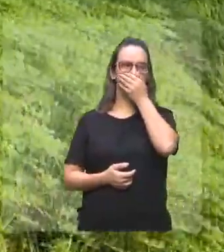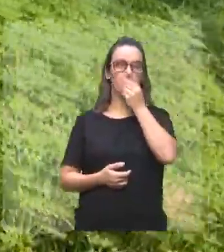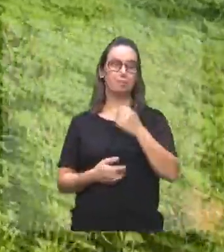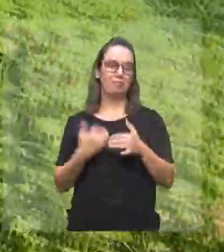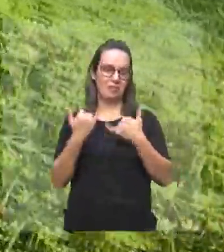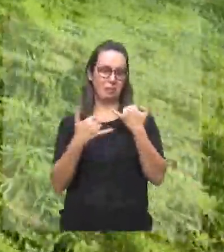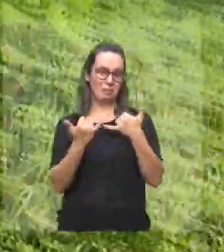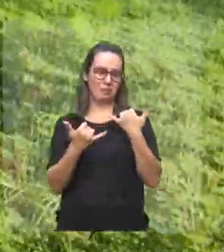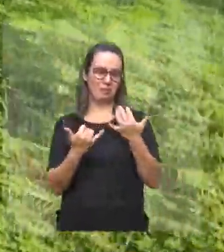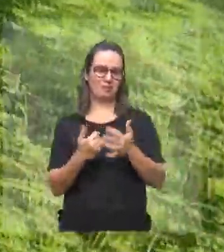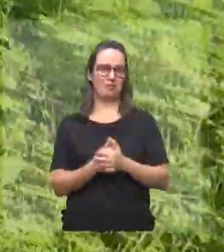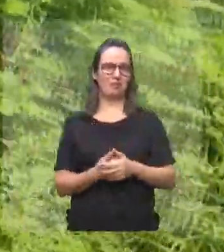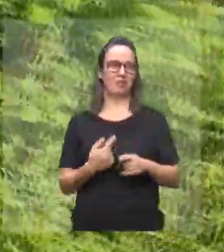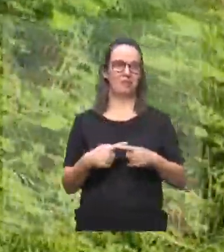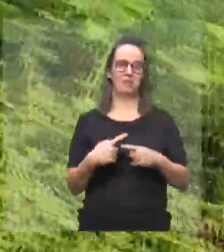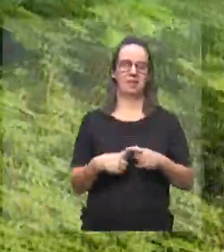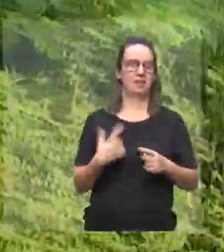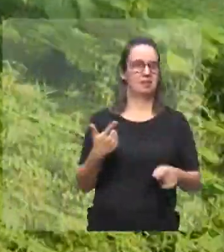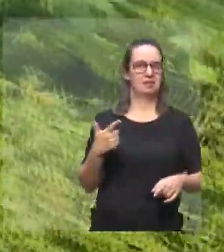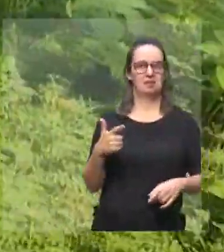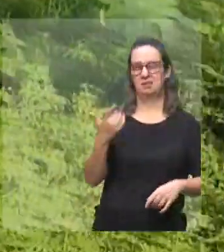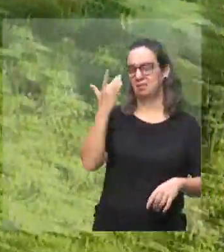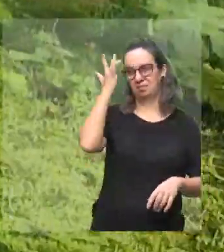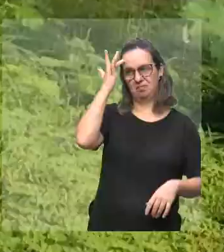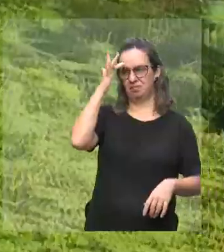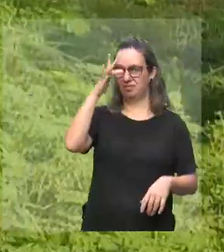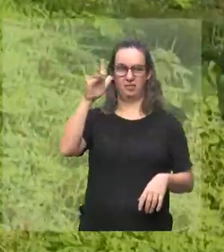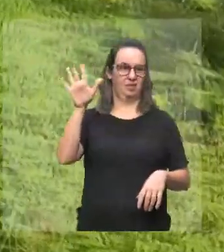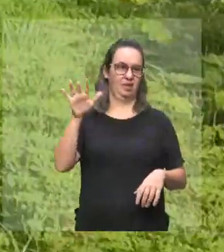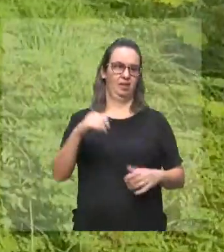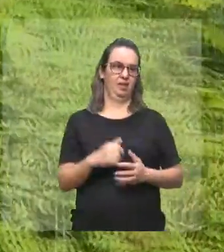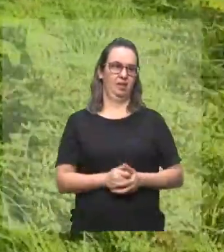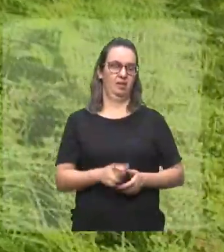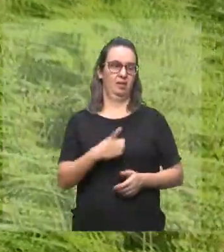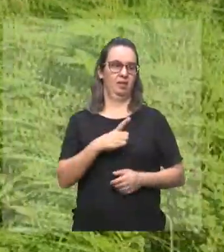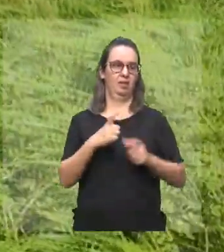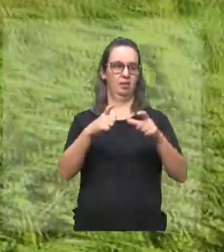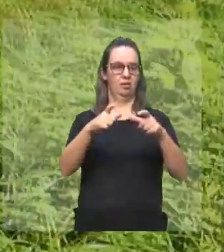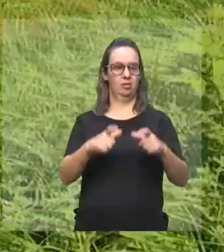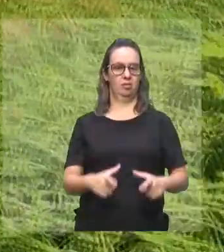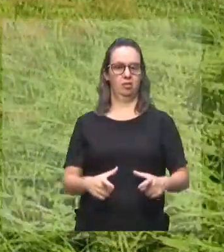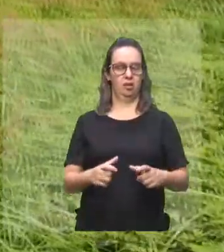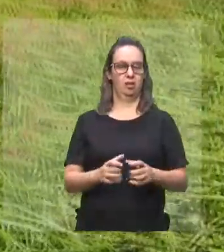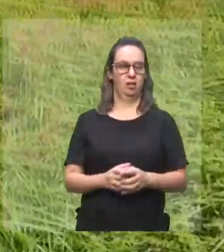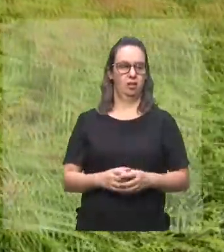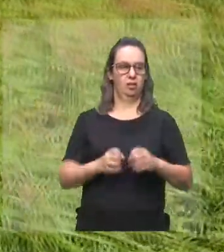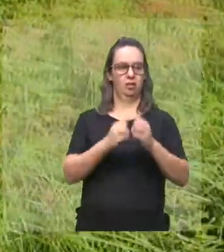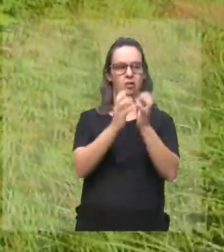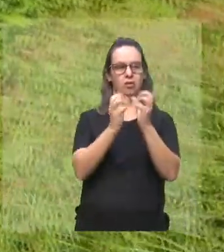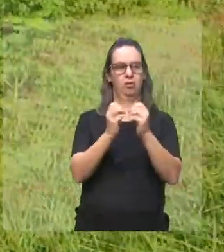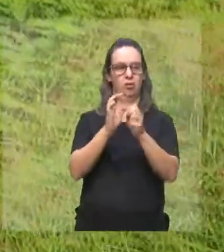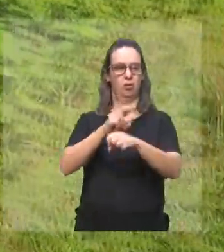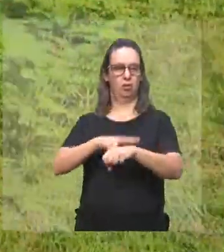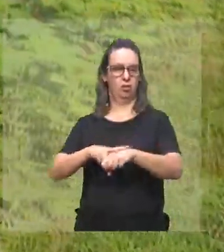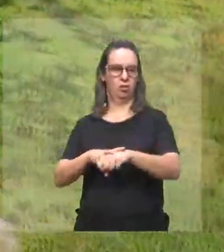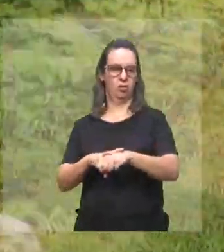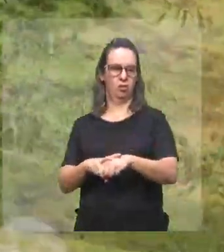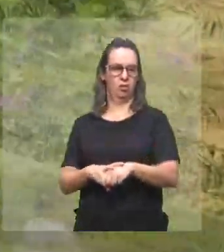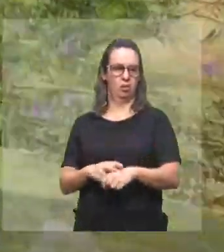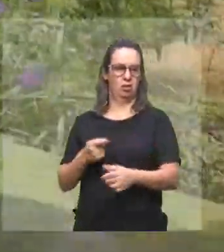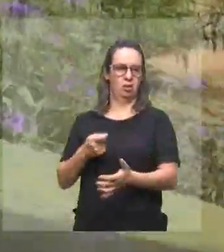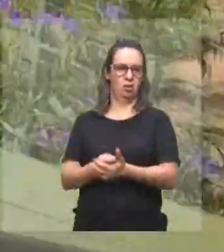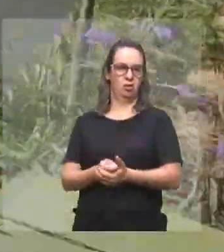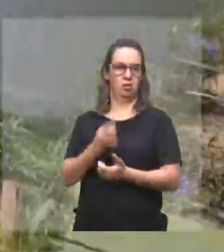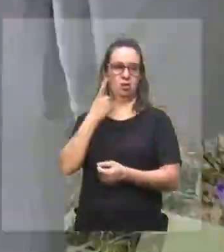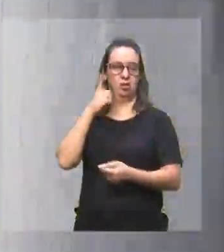a gente não entendeu. A gente chegar numa horta comunitária que deveria ser cuidado, né, pela comunidade e